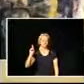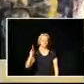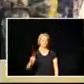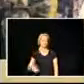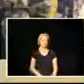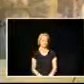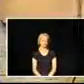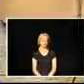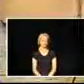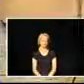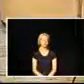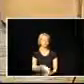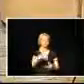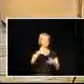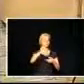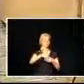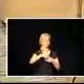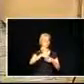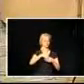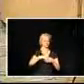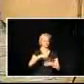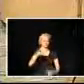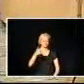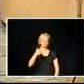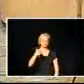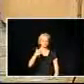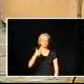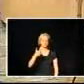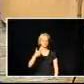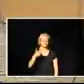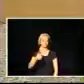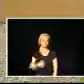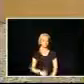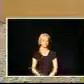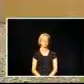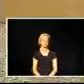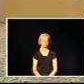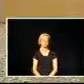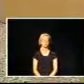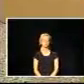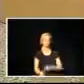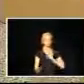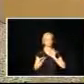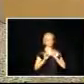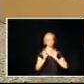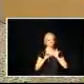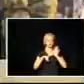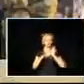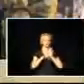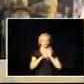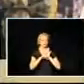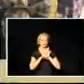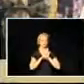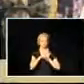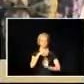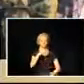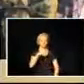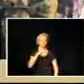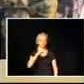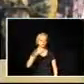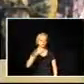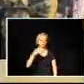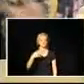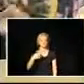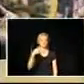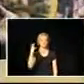publicação. Em votação. Aprovado. Projeto de lei ordinária 42/2014. Vereador